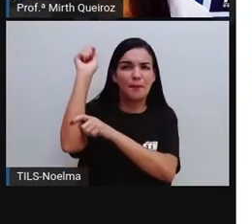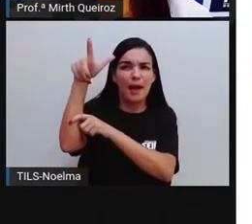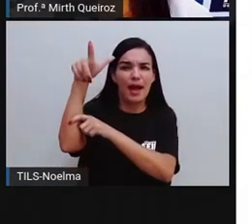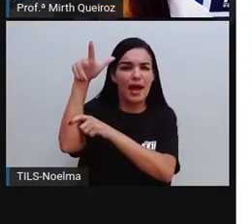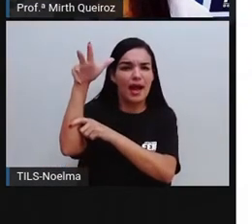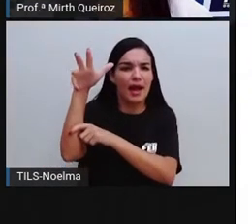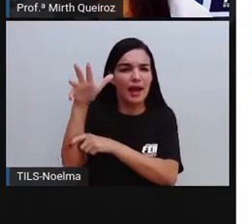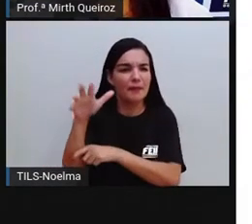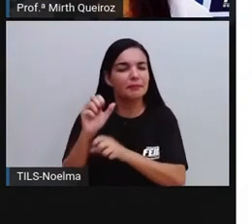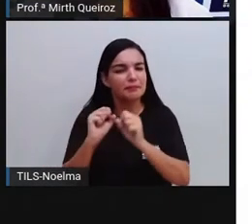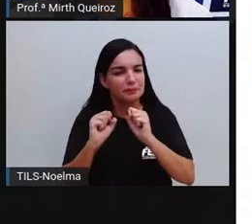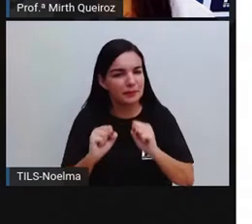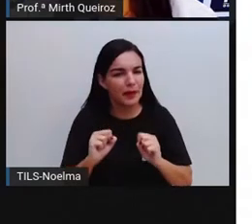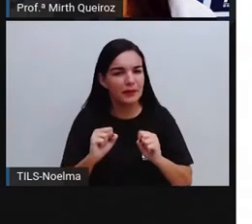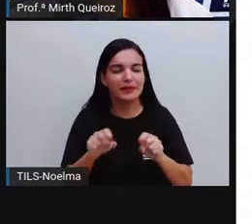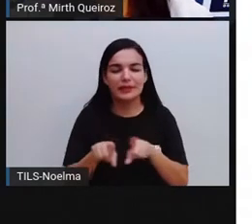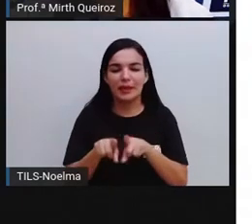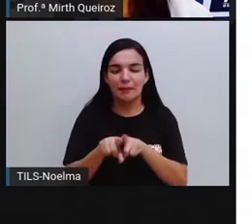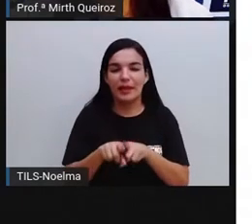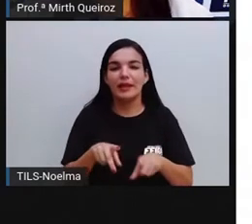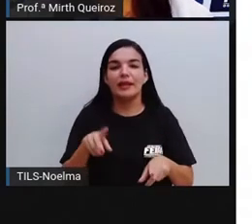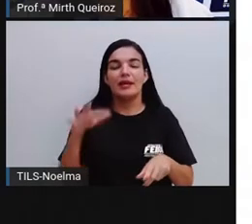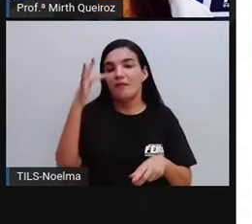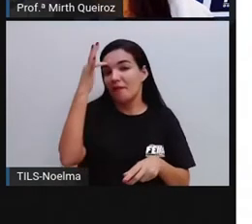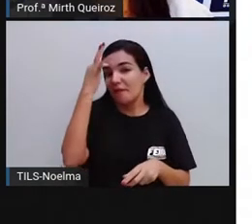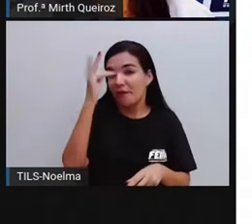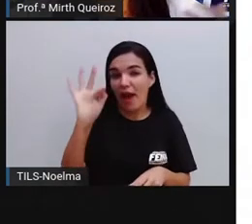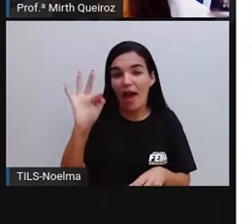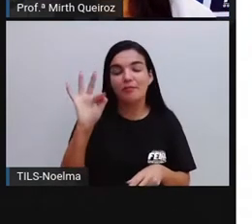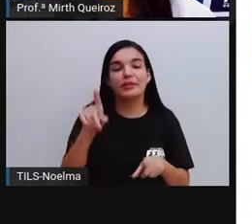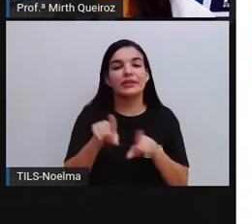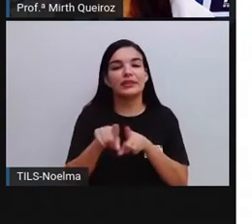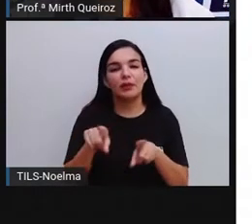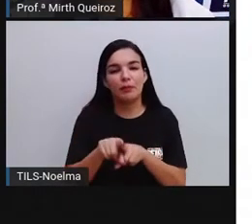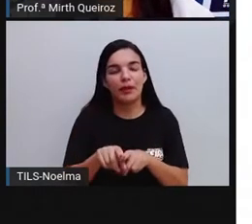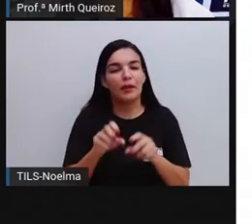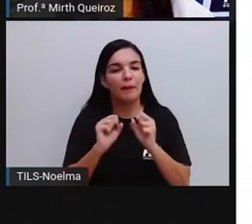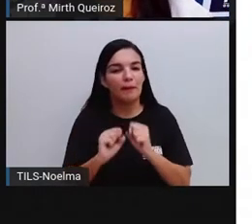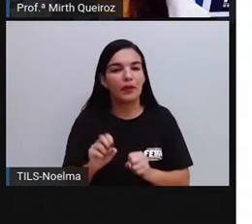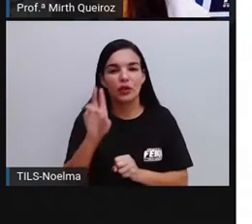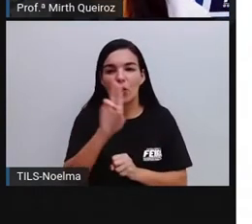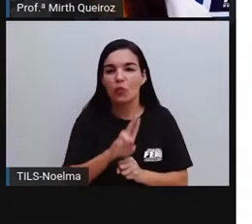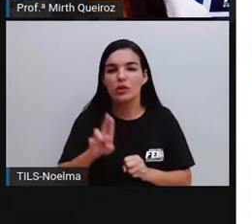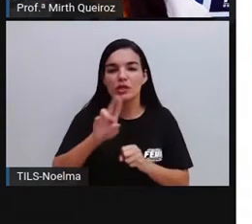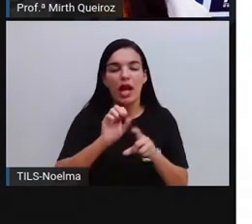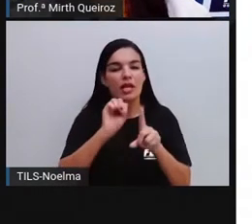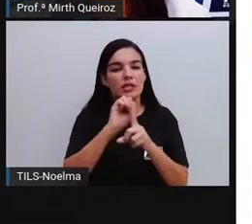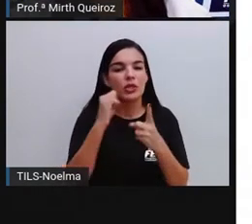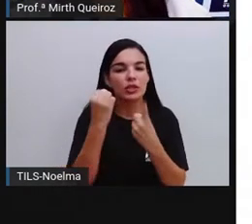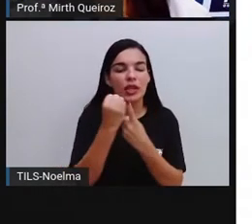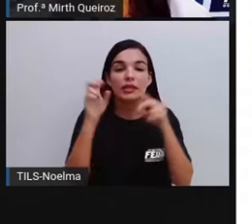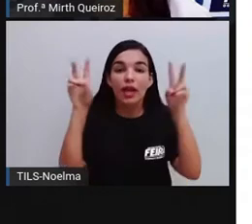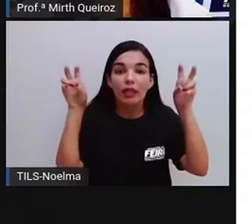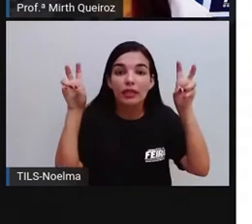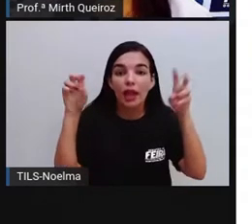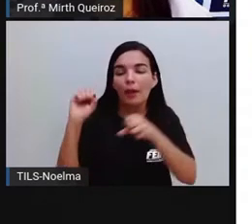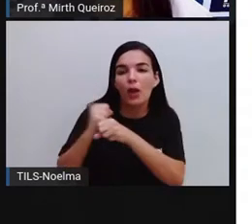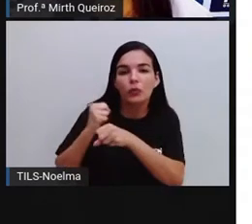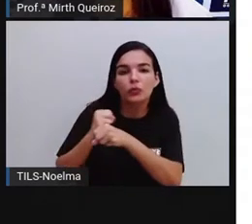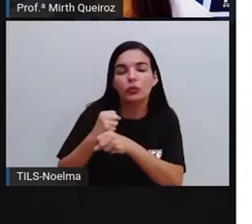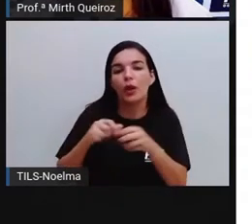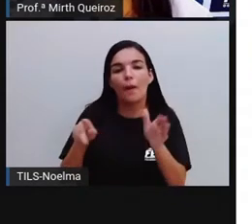contados através da literatura de cordel, fábulas, né? Nós podemos utilizar temas sociais também para construir,